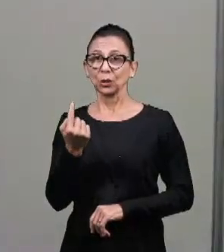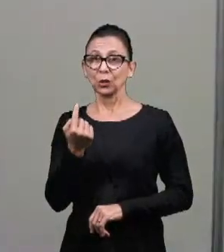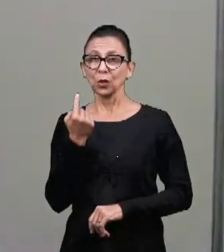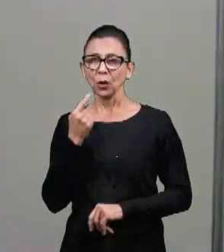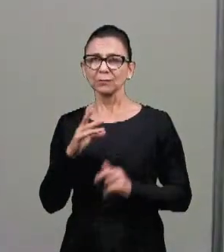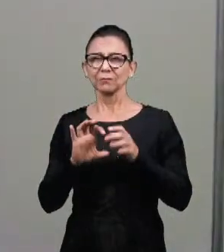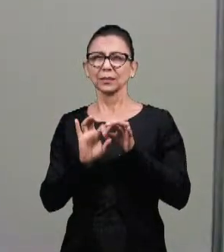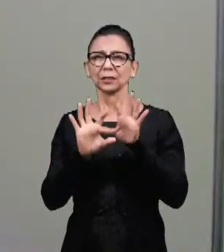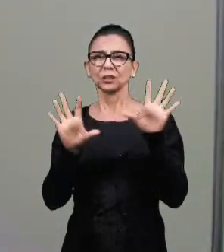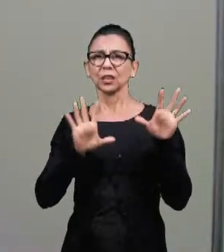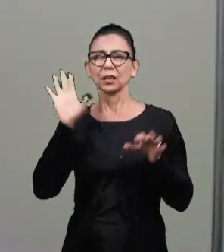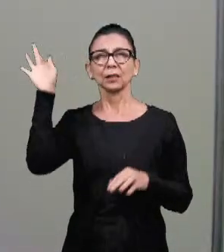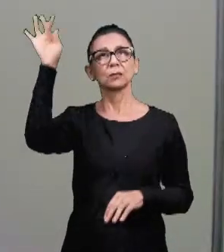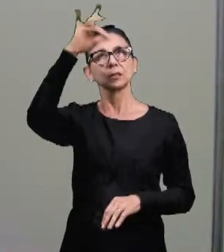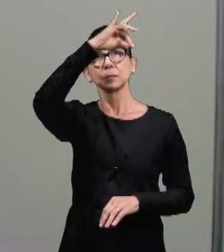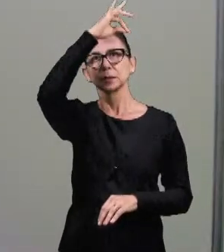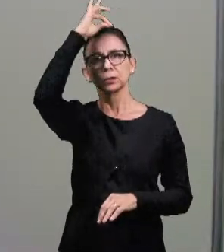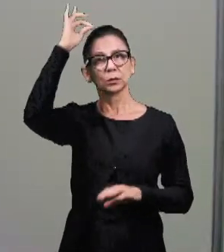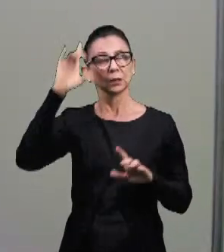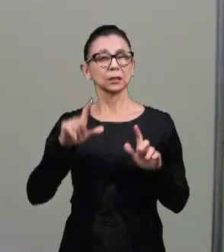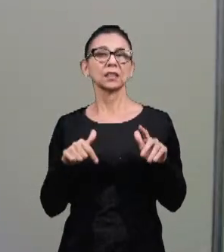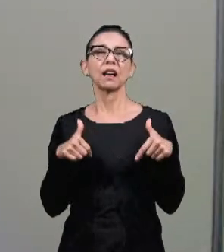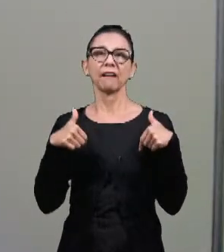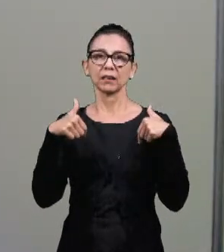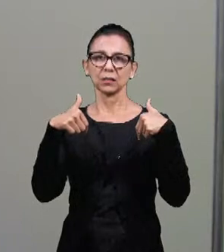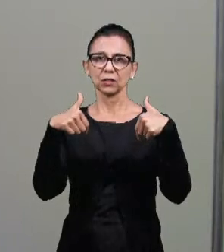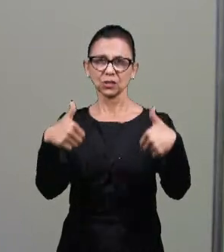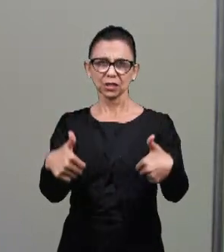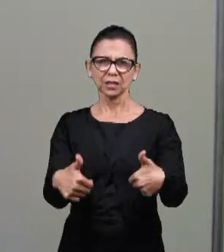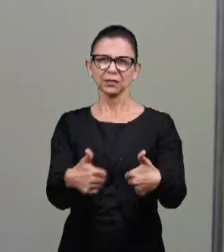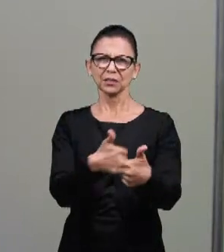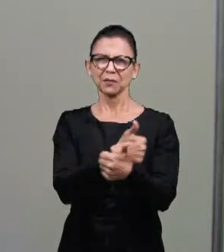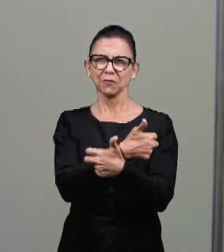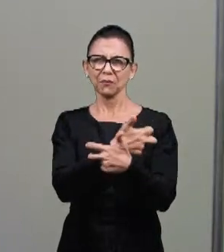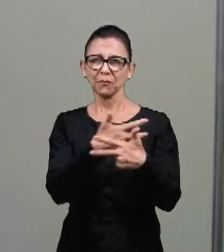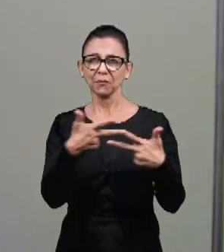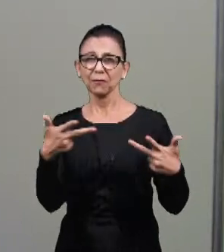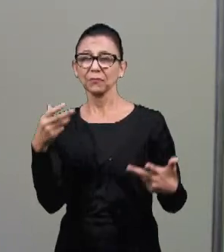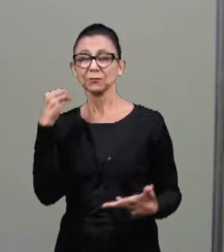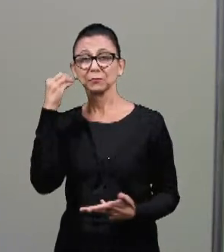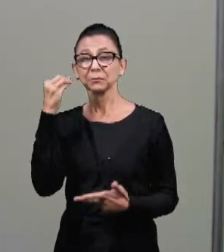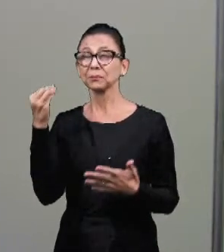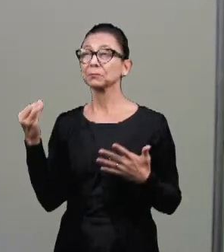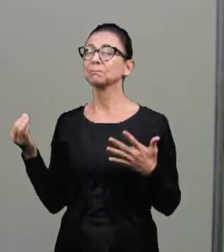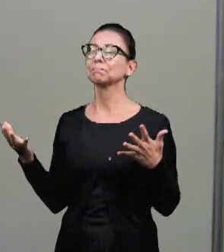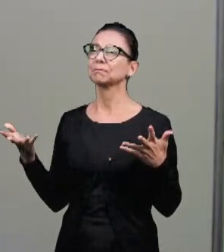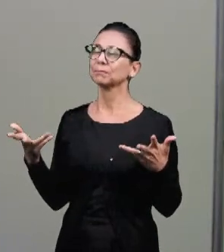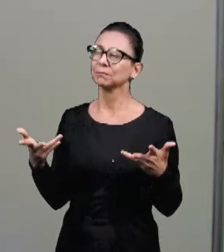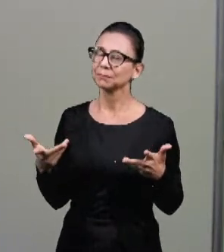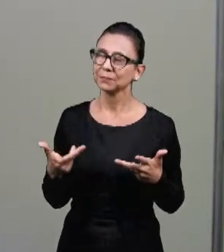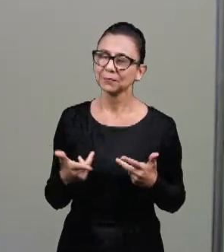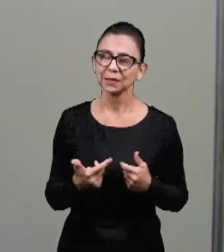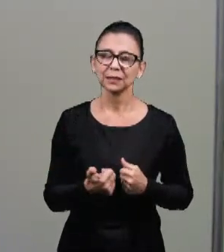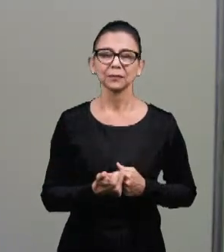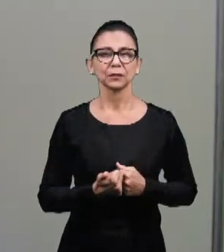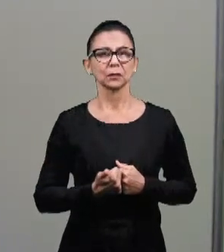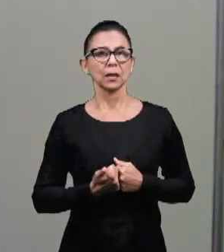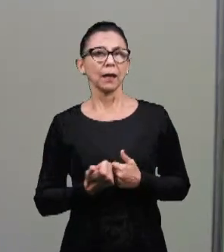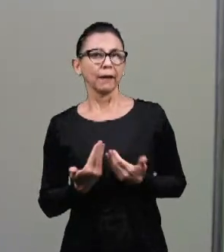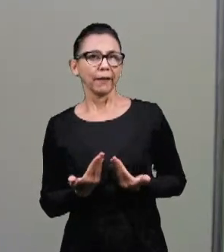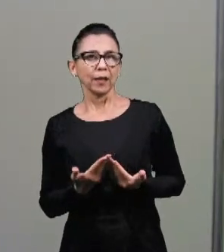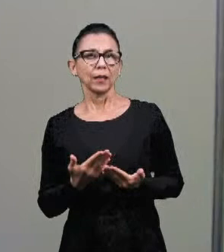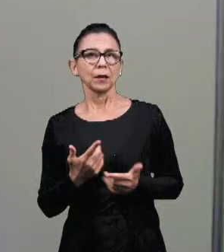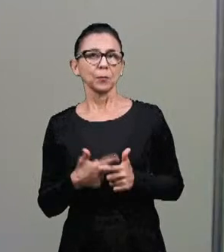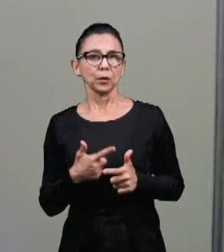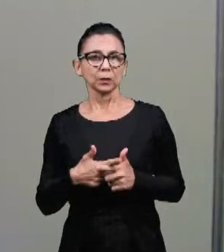na nossa vida, nós vamos viver experiências maravilhosas, porque o Espírito Santo, ele tem um